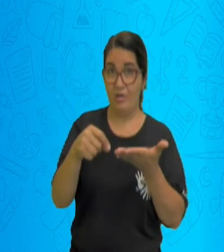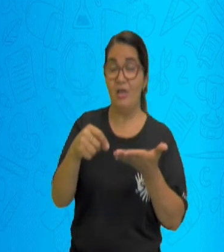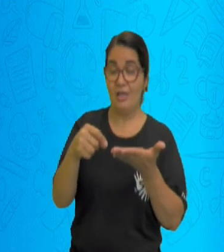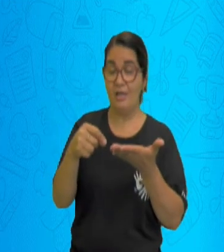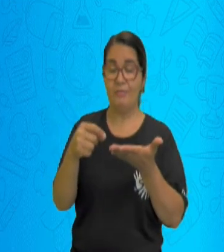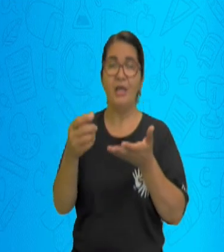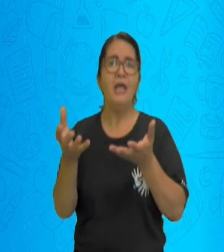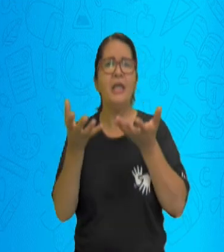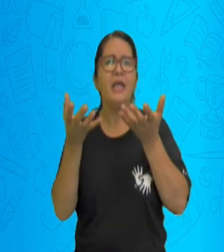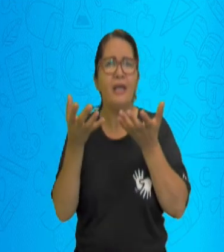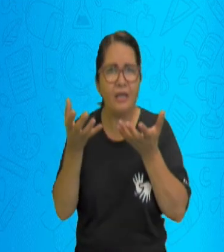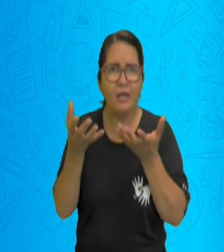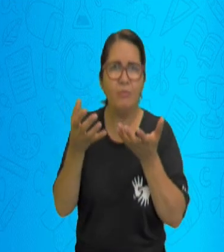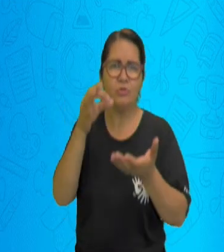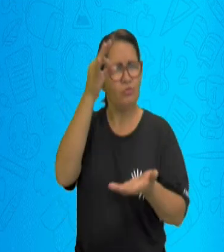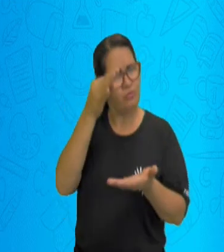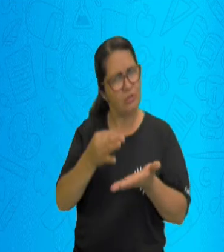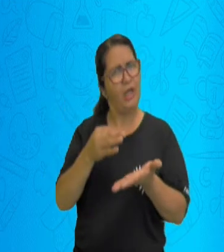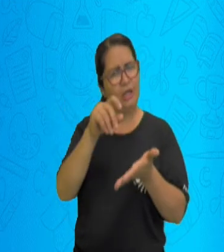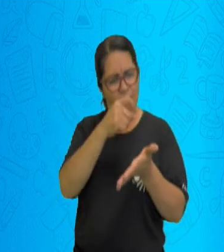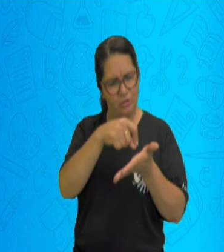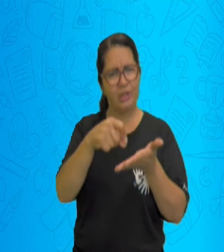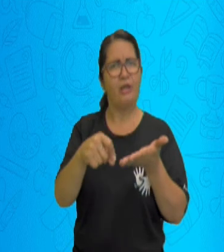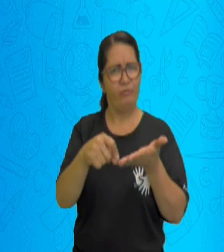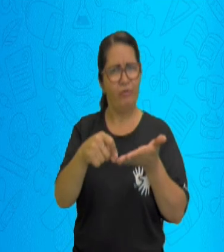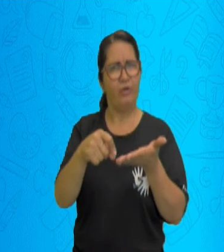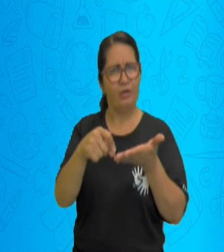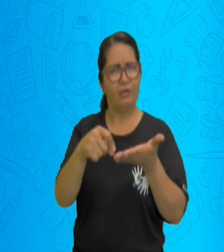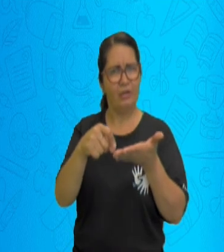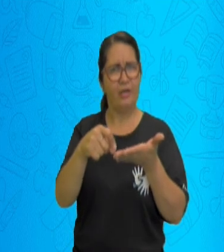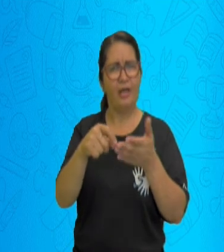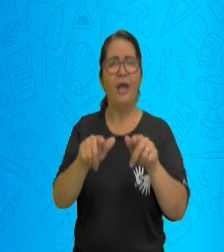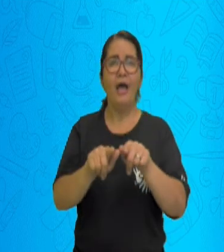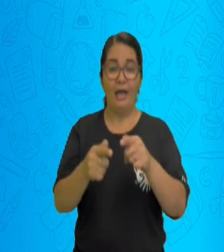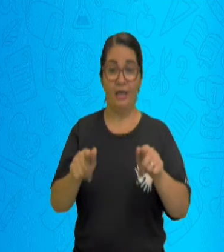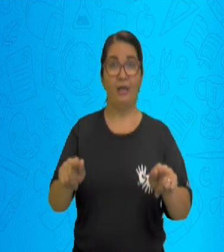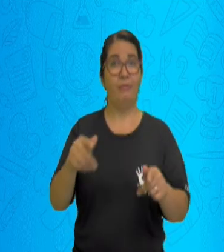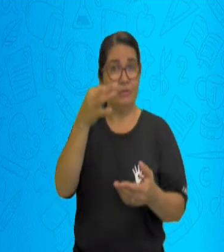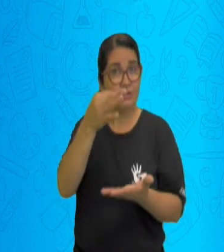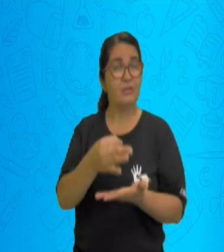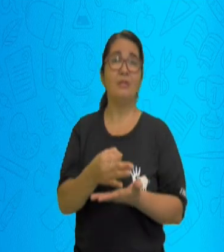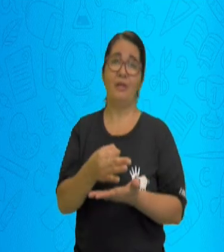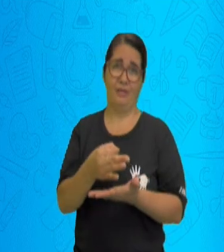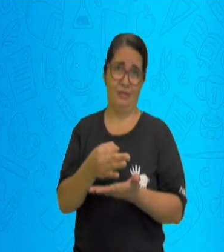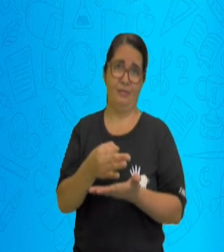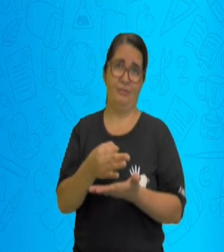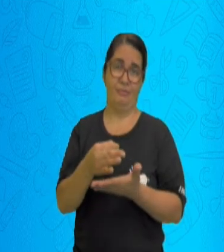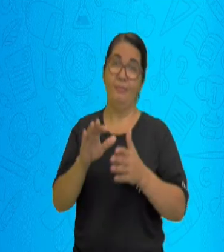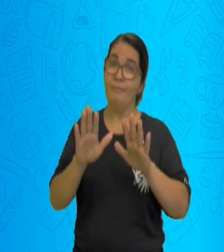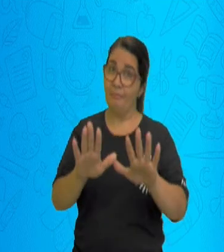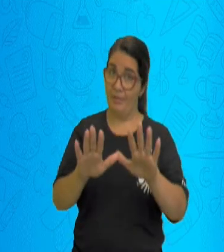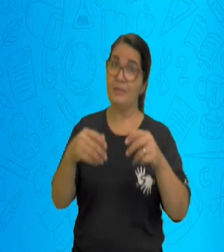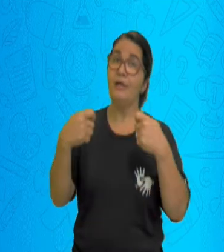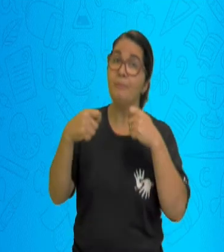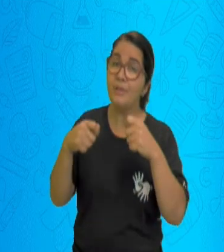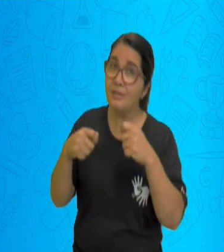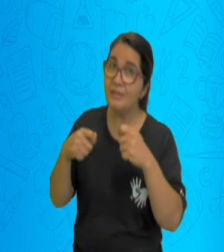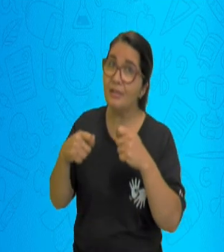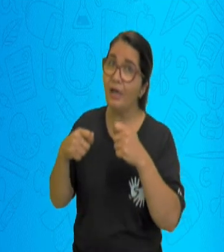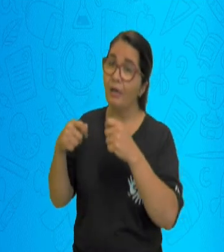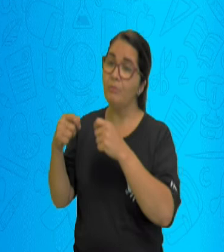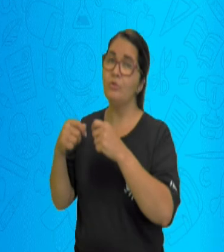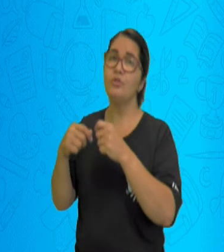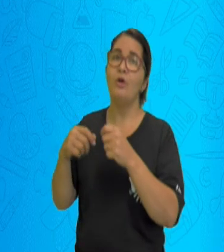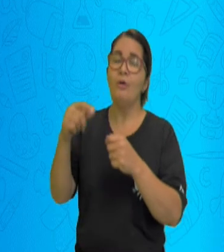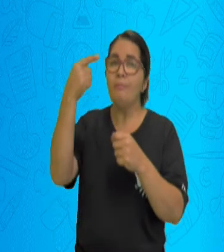certa ou errada, lembram-se disso, né? Eu tenho só um momento que eu preciso adequar. Mas quando eu enxergo um